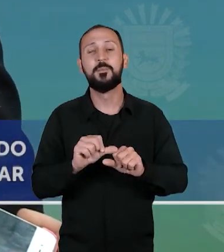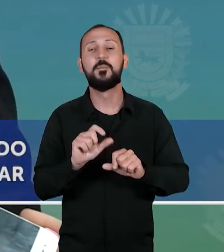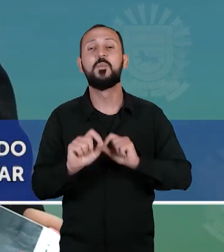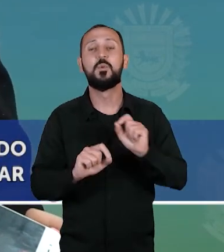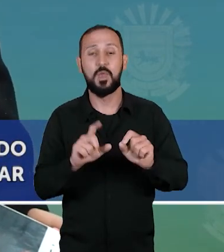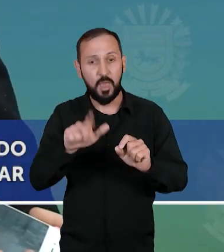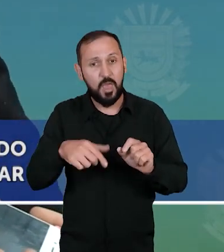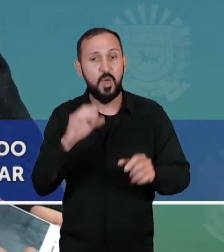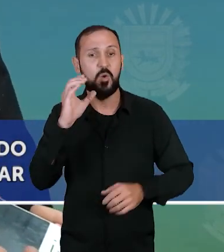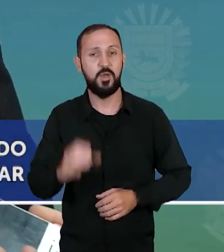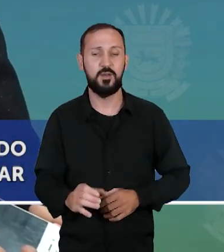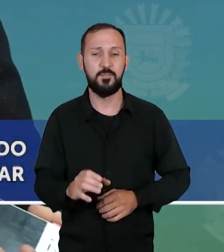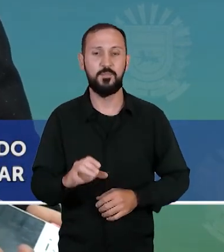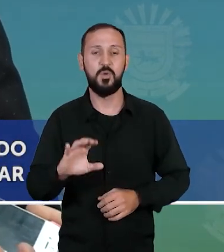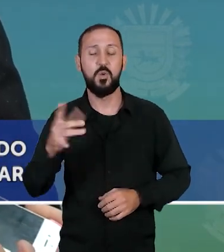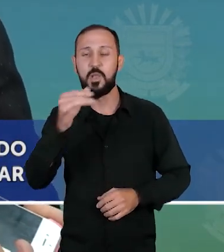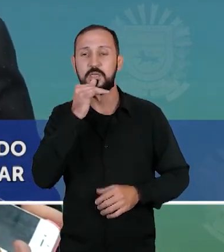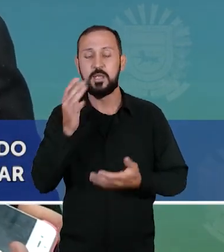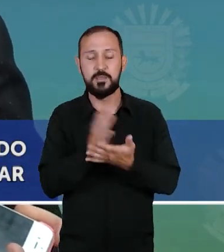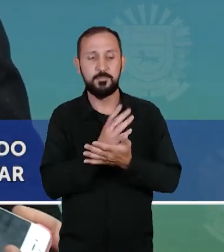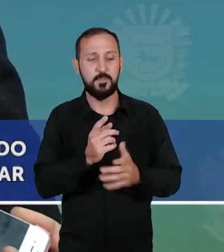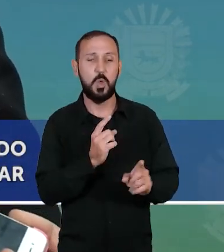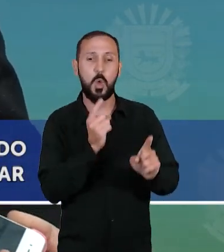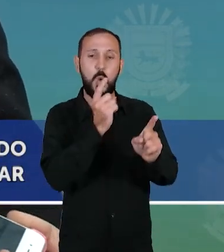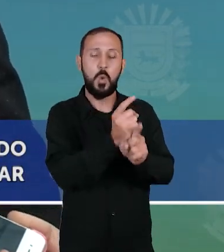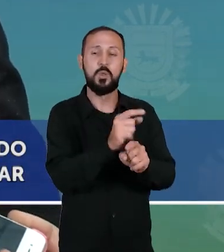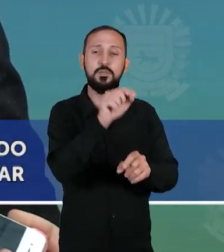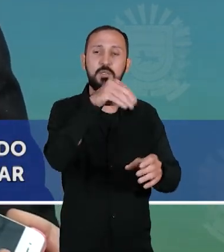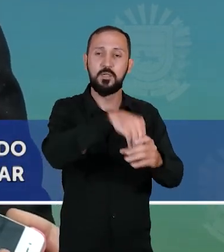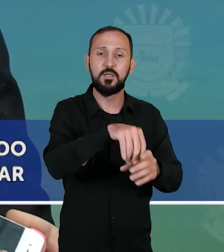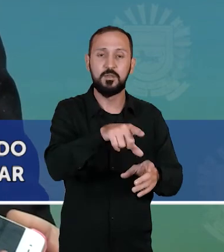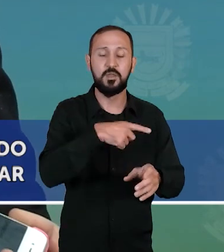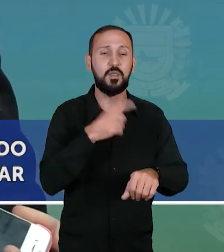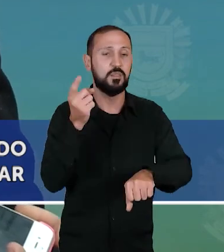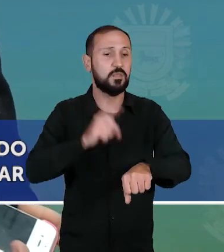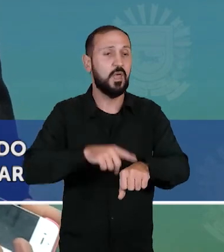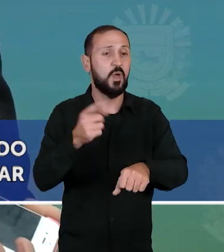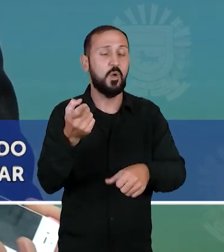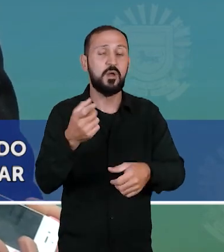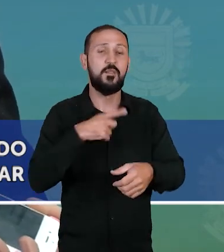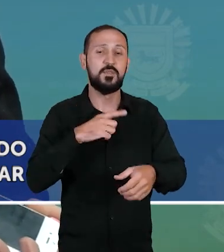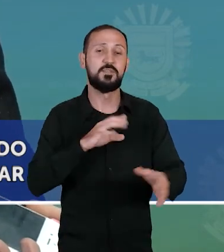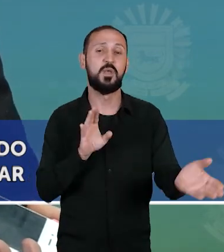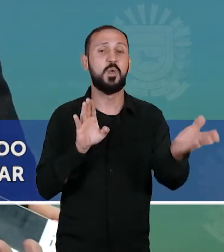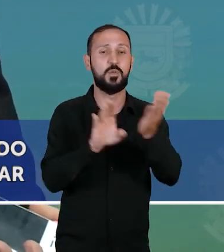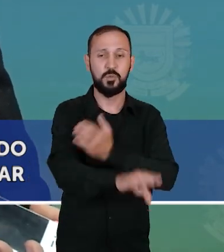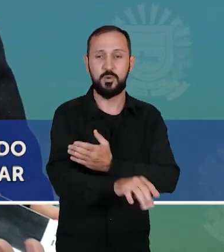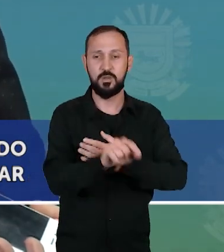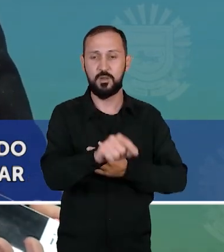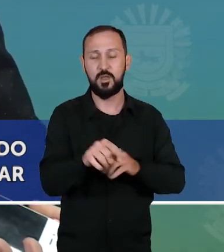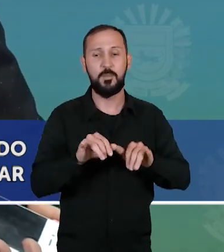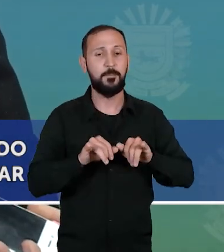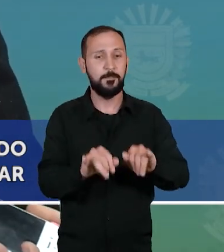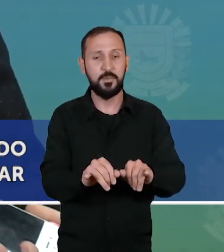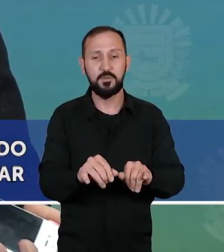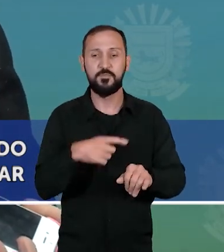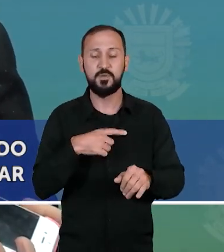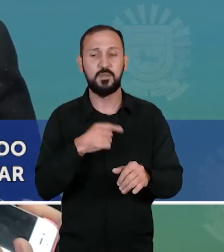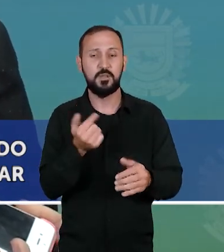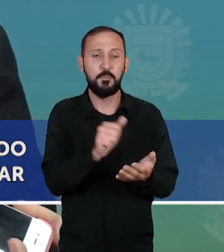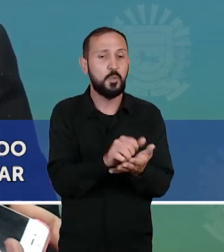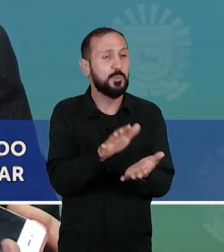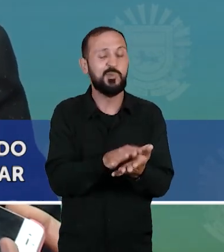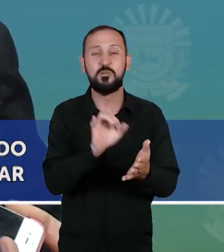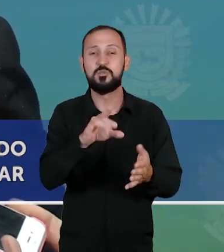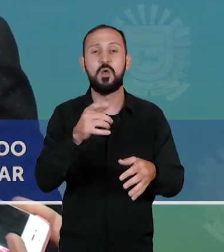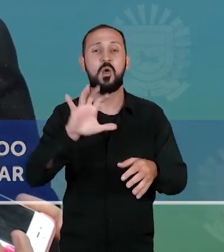multa atrás de multa, porque é um crime. O que acontece se o consumidor encontrar esse produto lá dentro, ele vai ser ressarcido naquele exato momento e o mercado também não sofrerá nenhum tipo